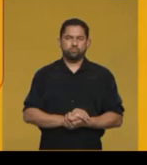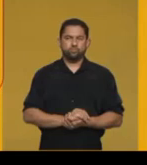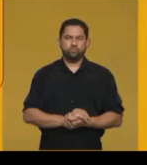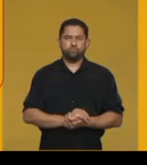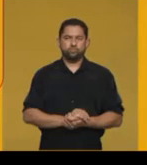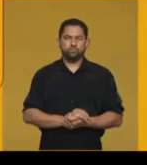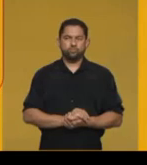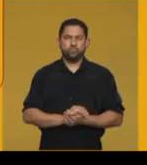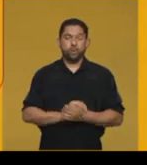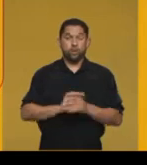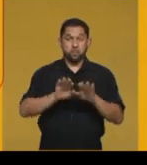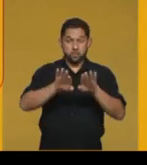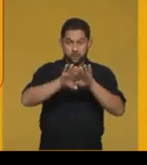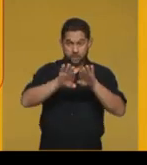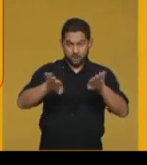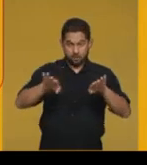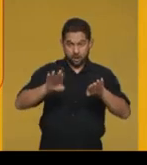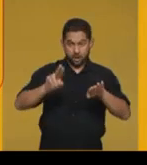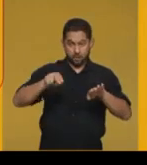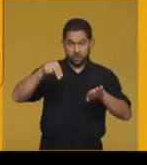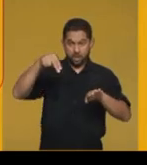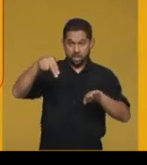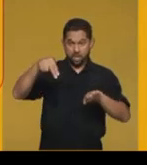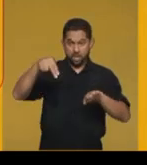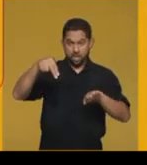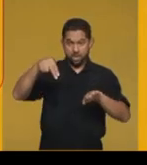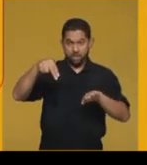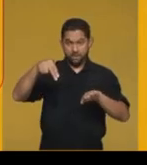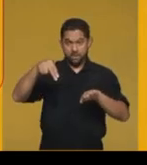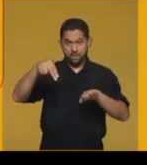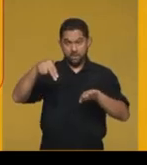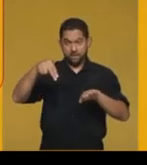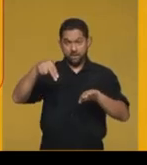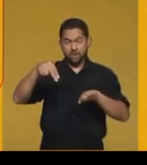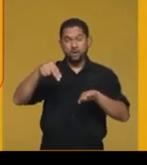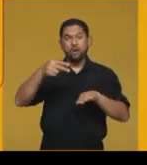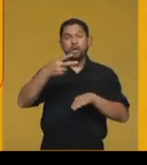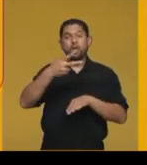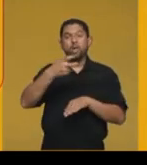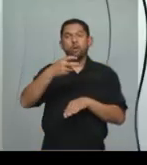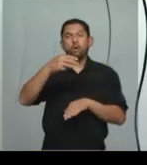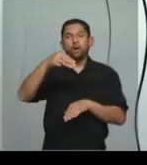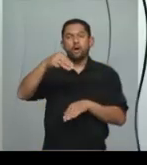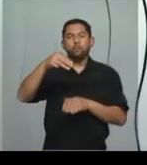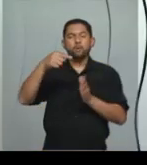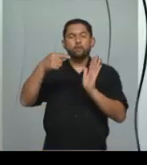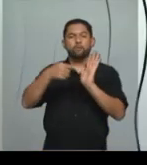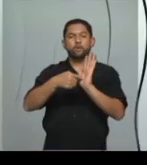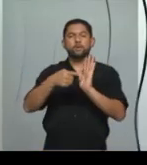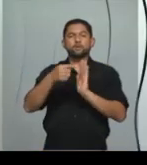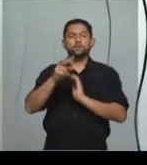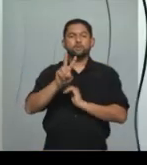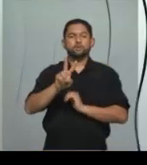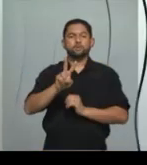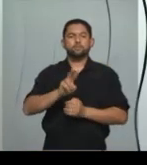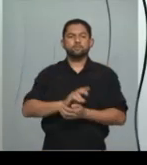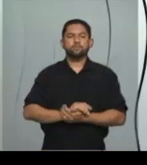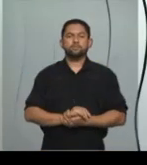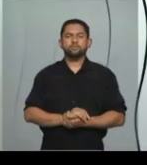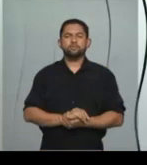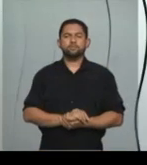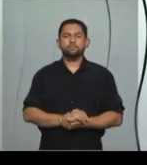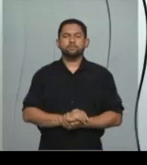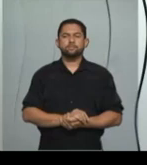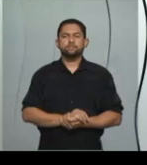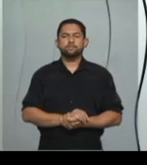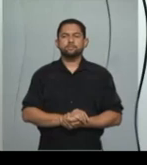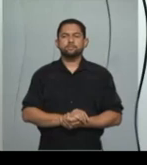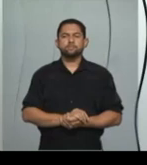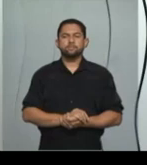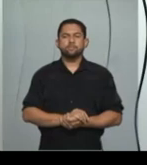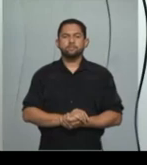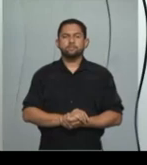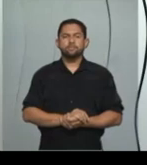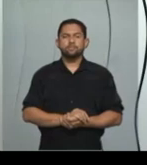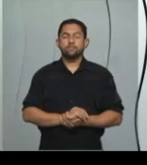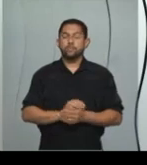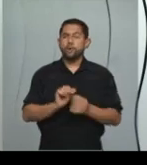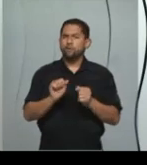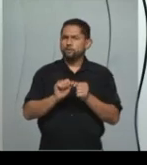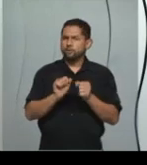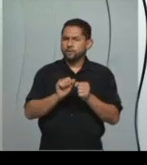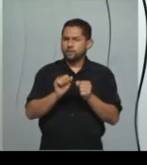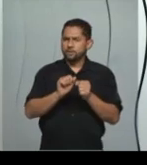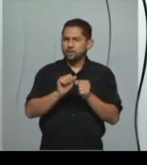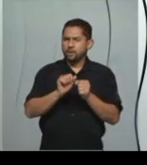de mols é massa molar vezes o volume. O que você vai fazer? Fazer isso daqui, tanto